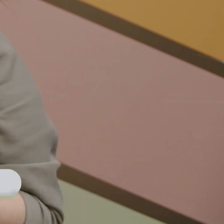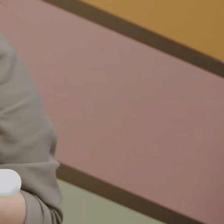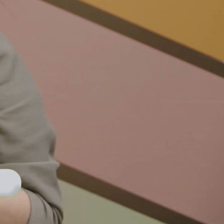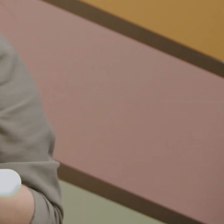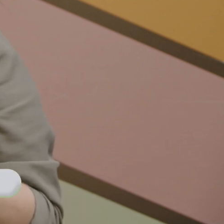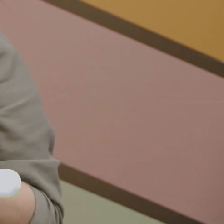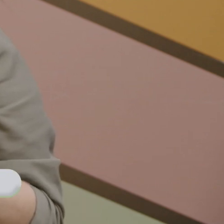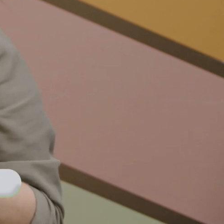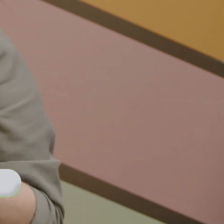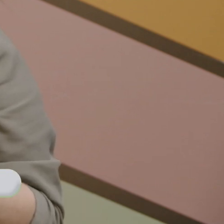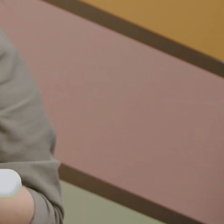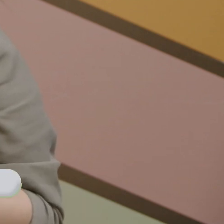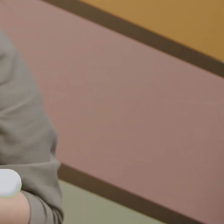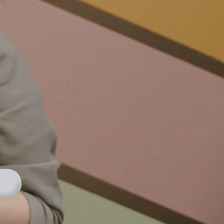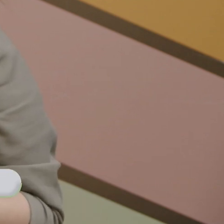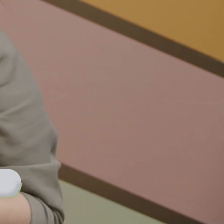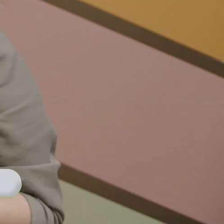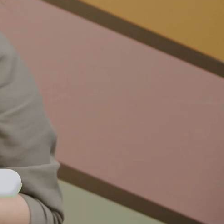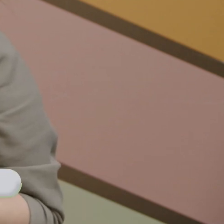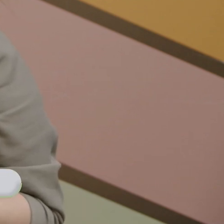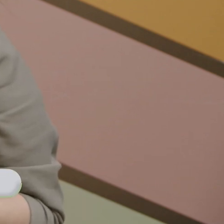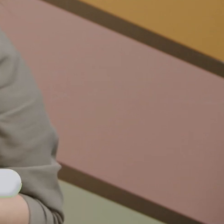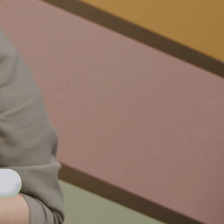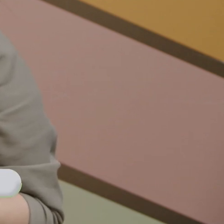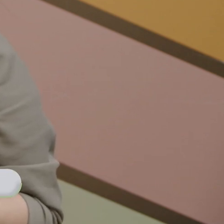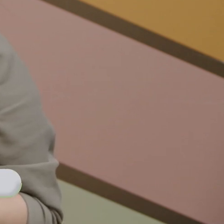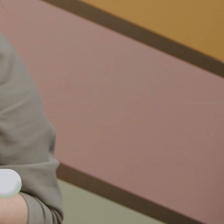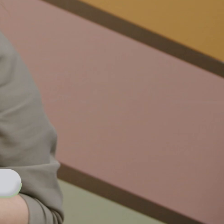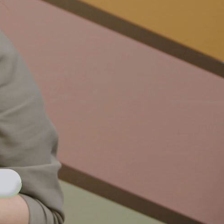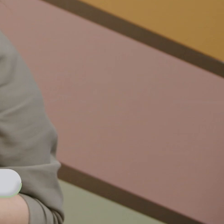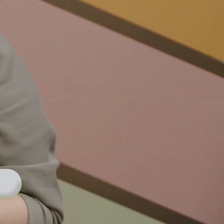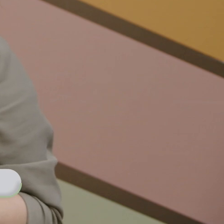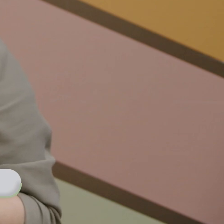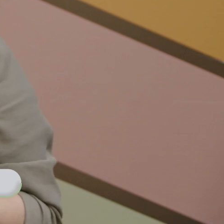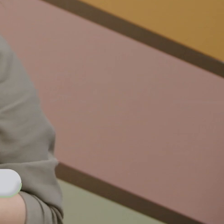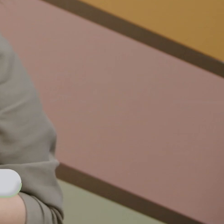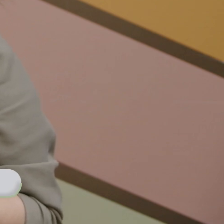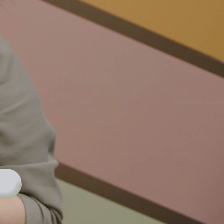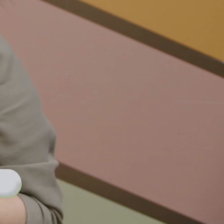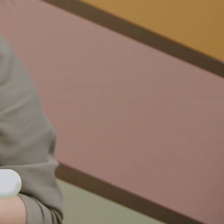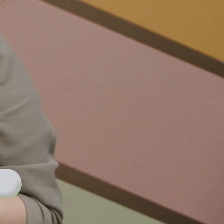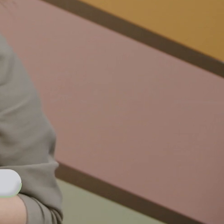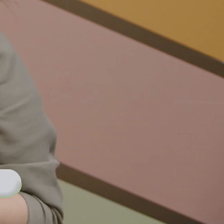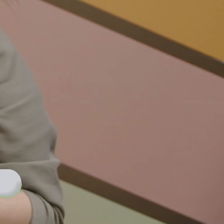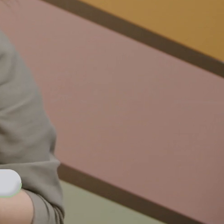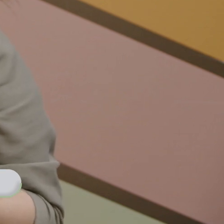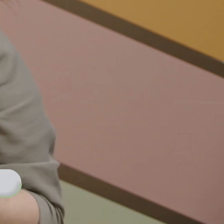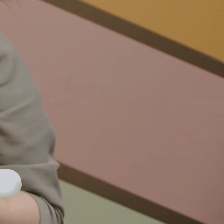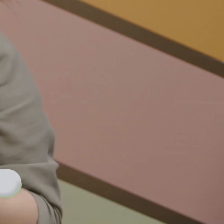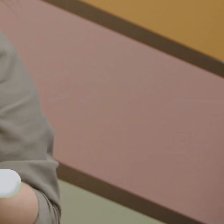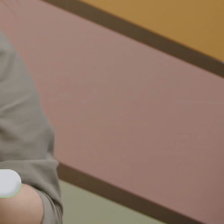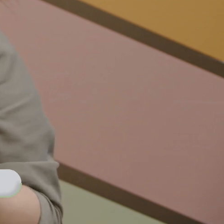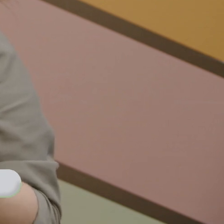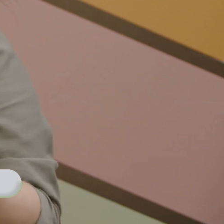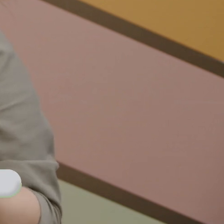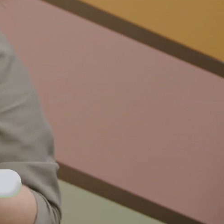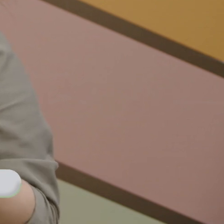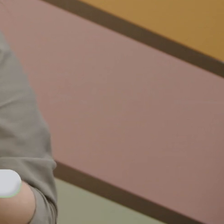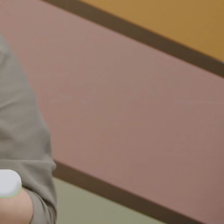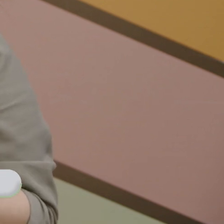disciplina, por exemplo, para uma atividade física que compõe aí toda essa questão de saúde e bem-estar, porque ela quer